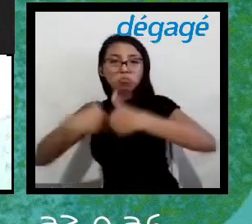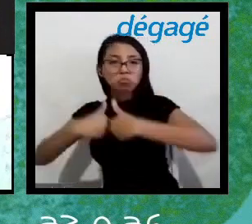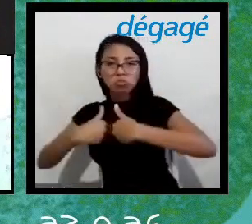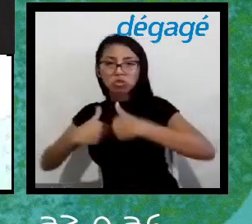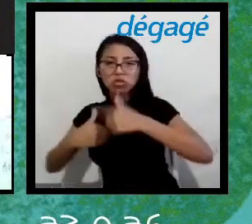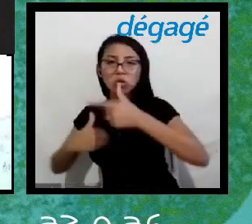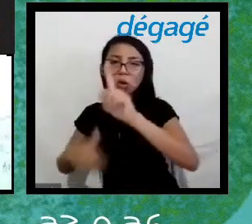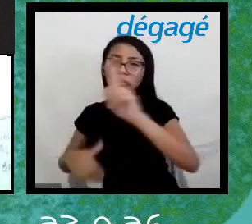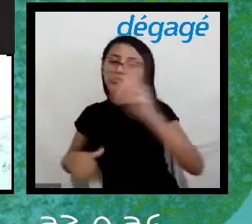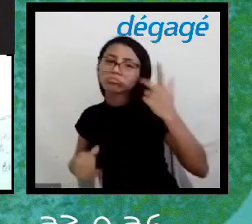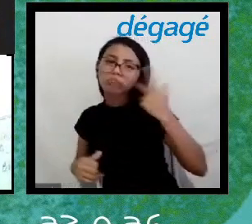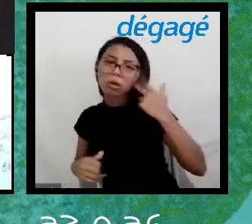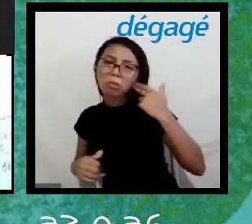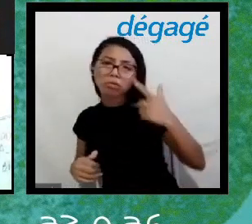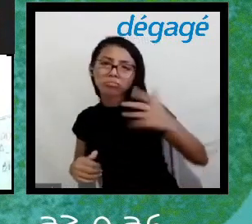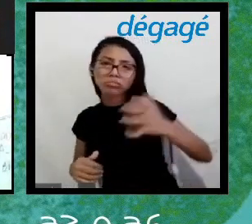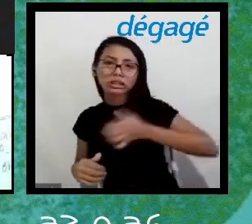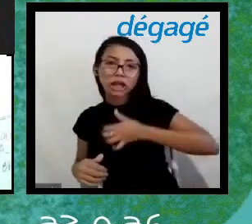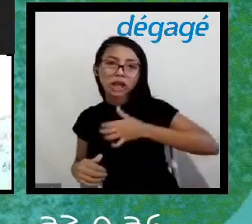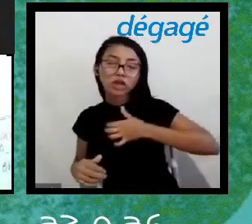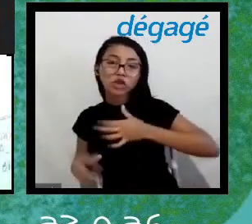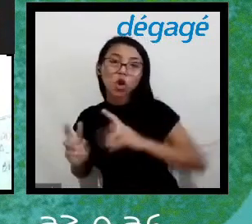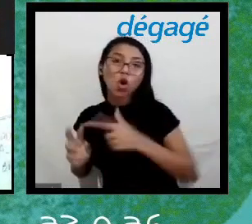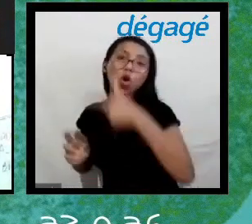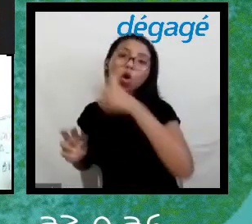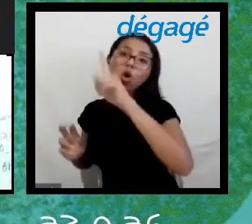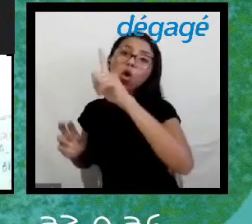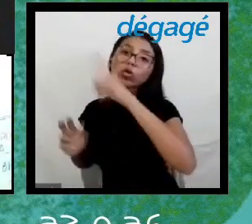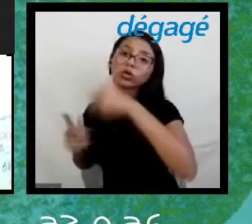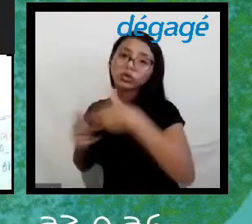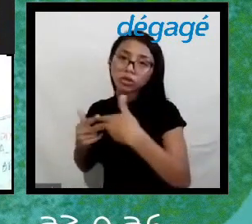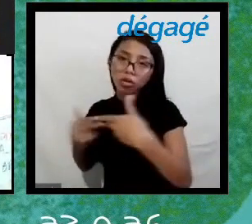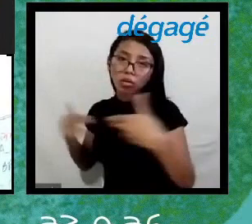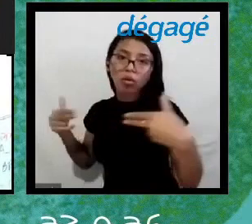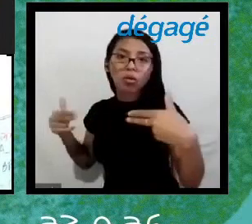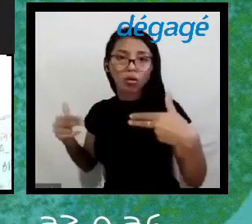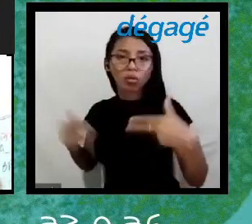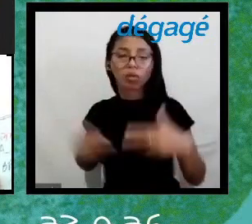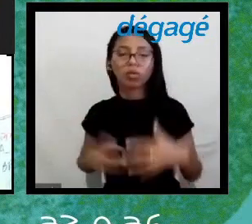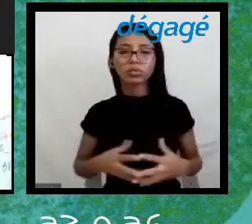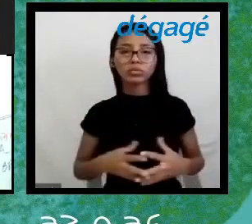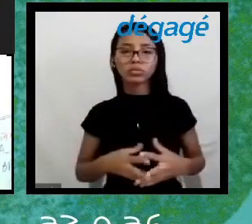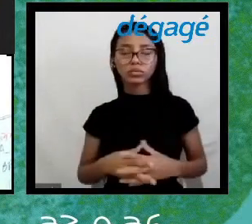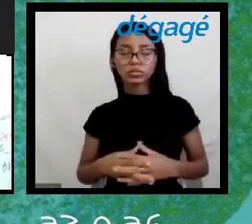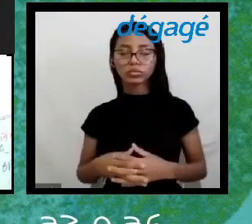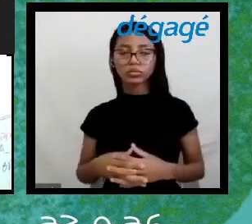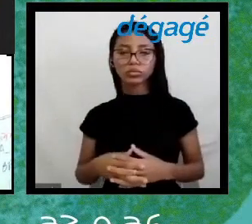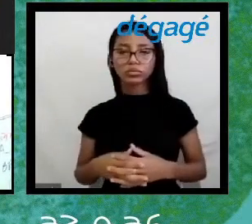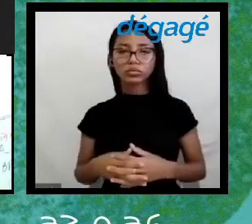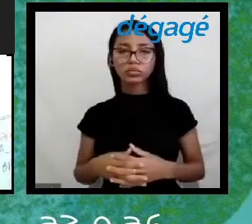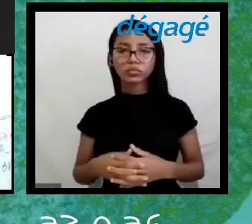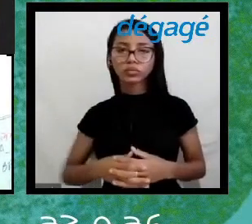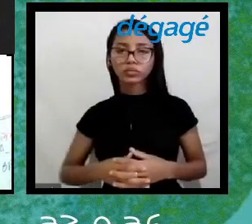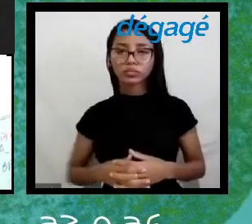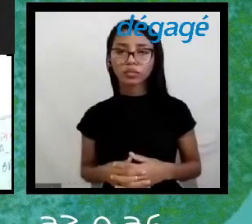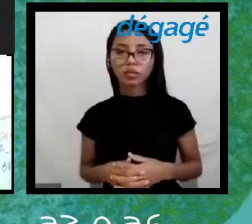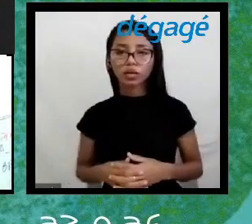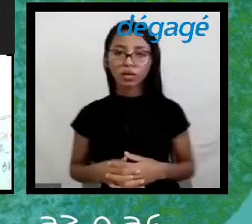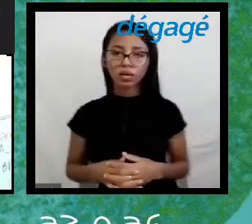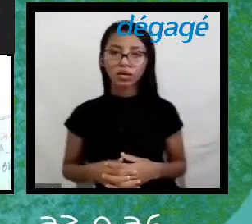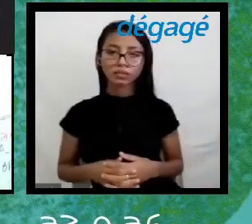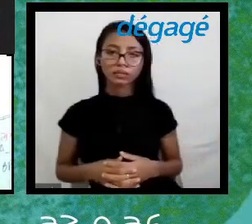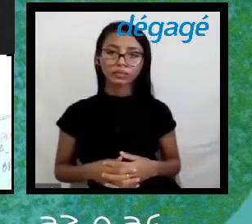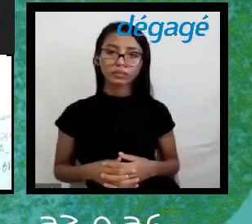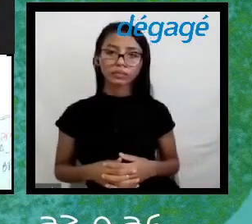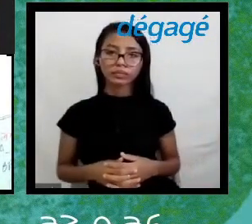tem pessoas nesse complexo que são muito sensíveis. E como que a gente dá conta